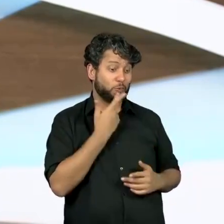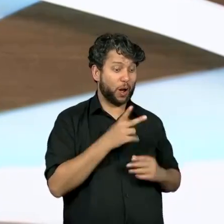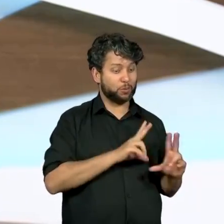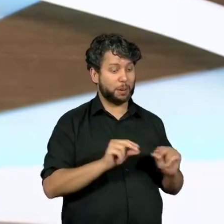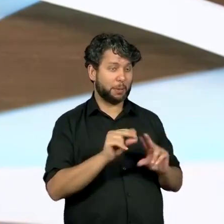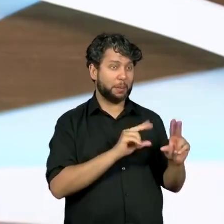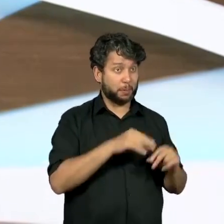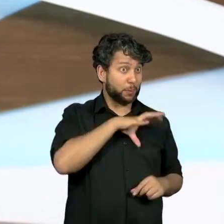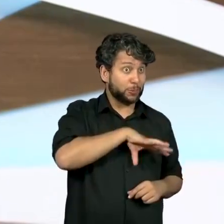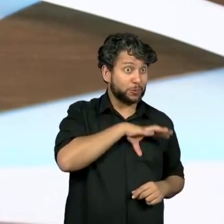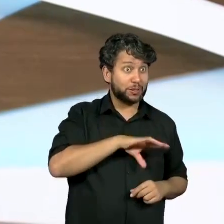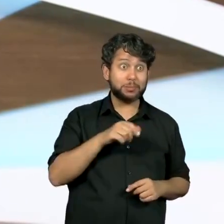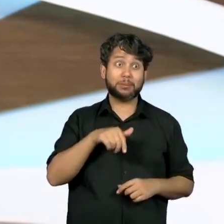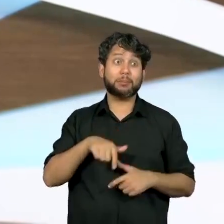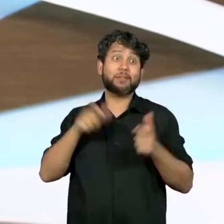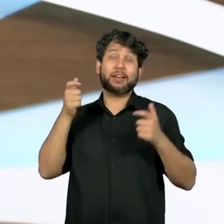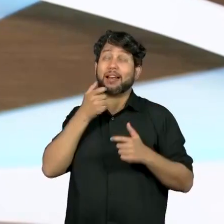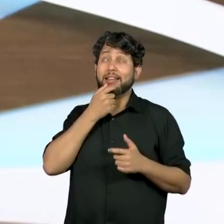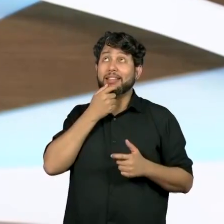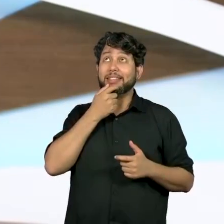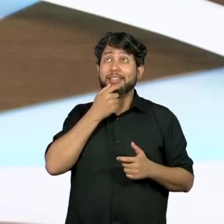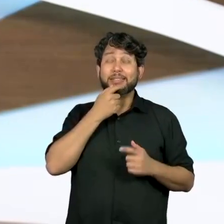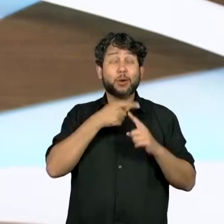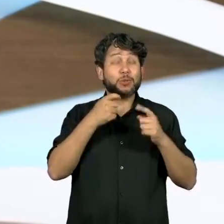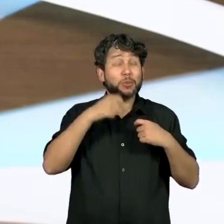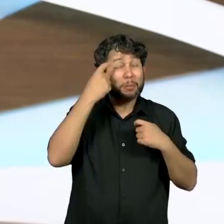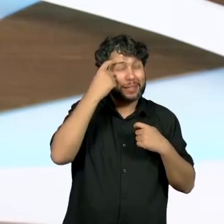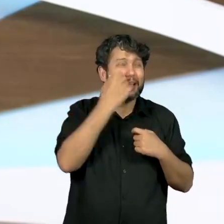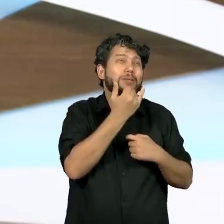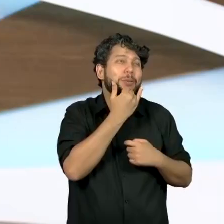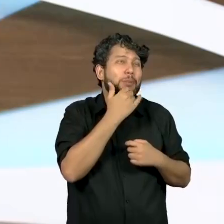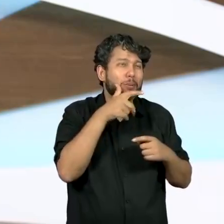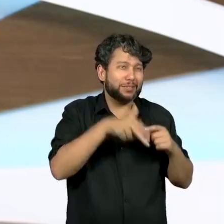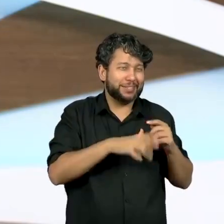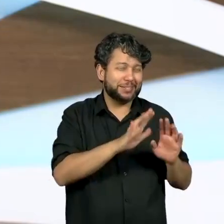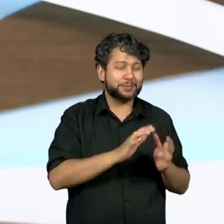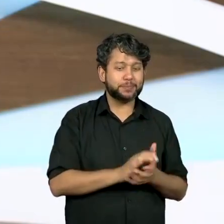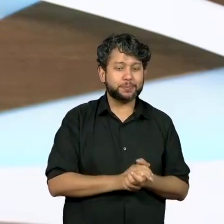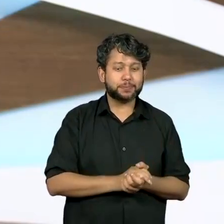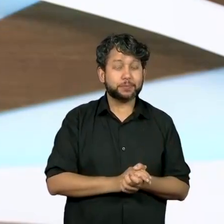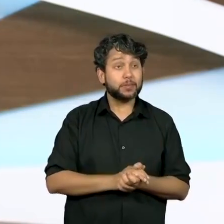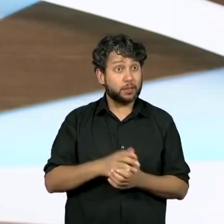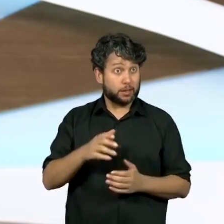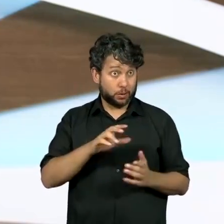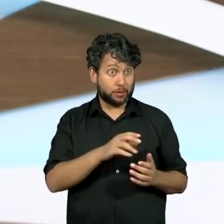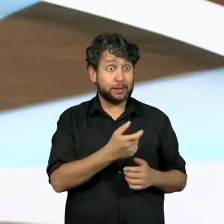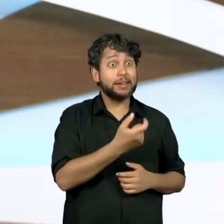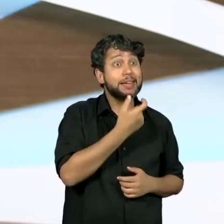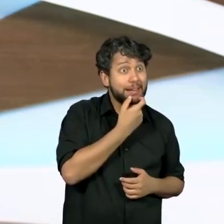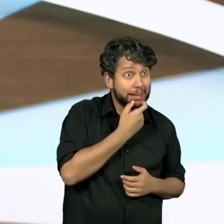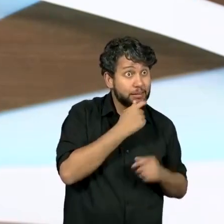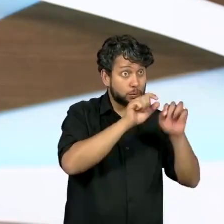então, às vezes tenho que pensar. Quando nós começámos a fazer a tradução